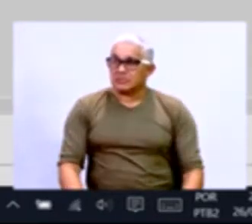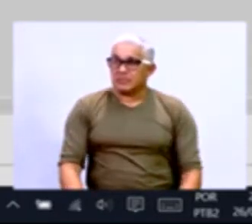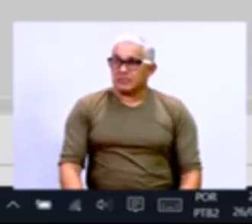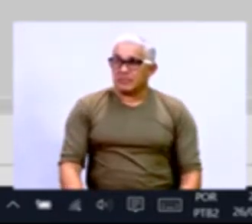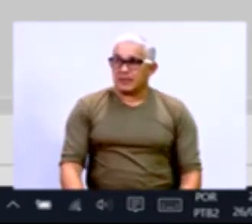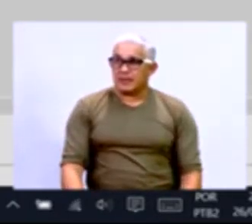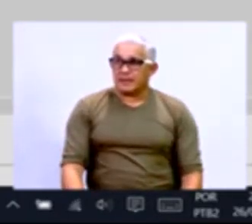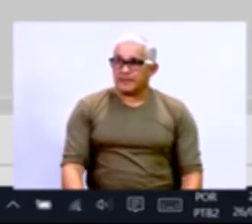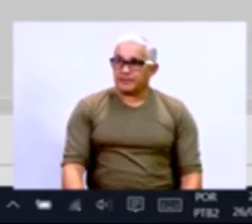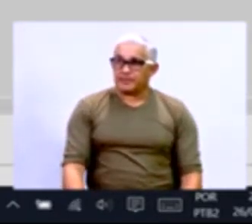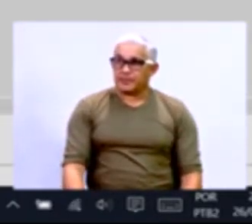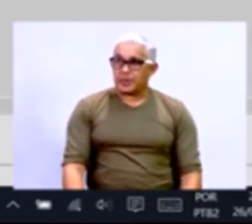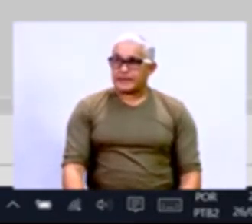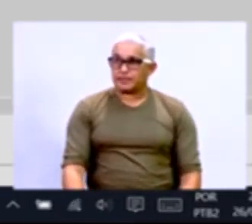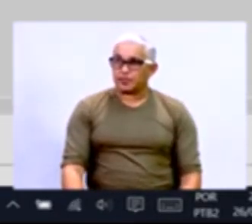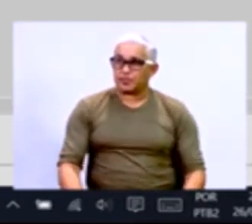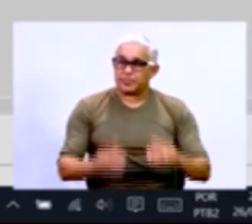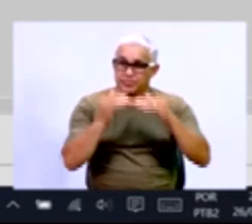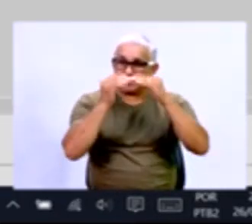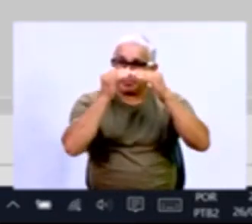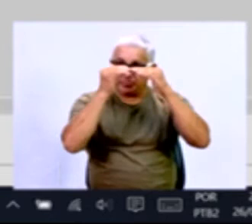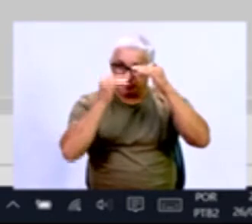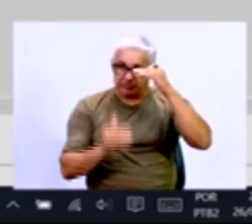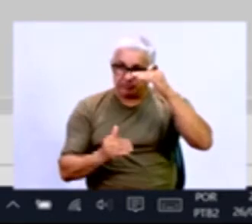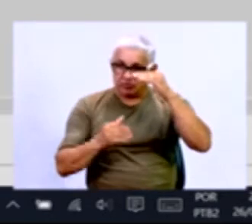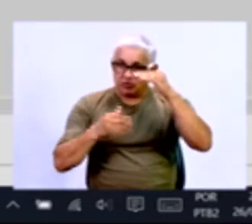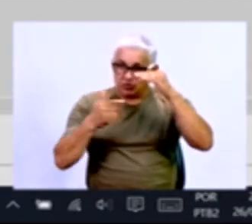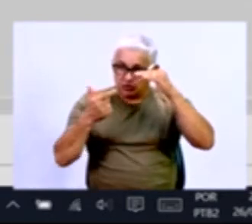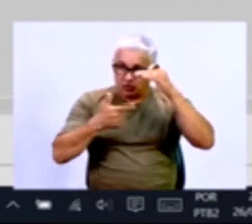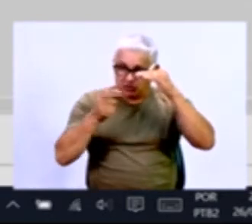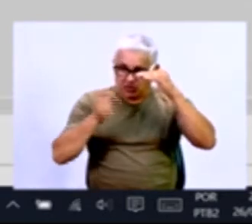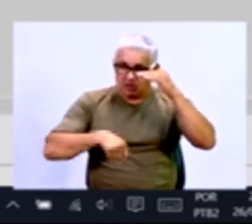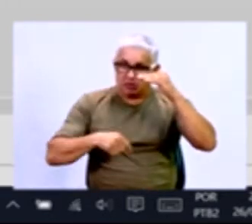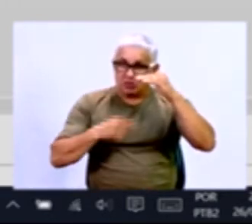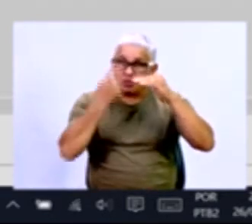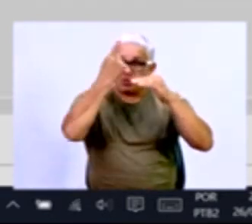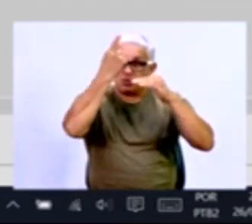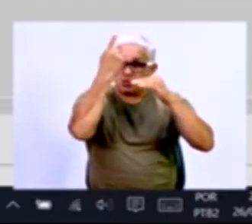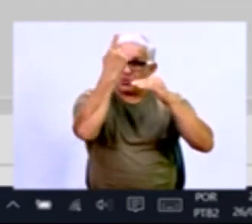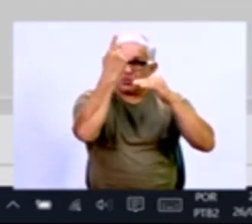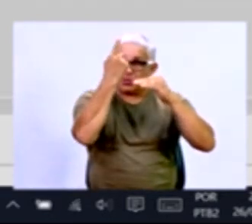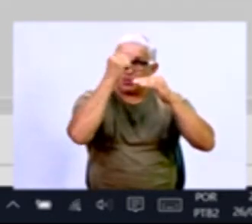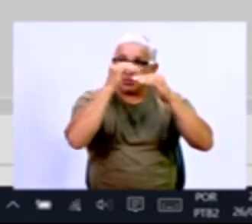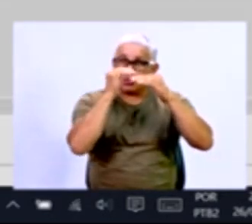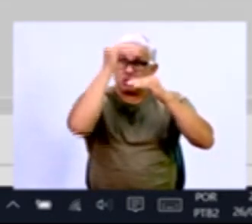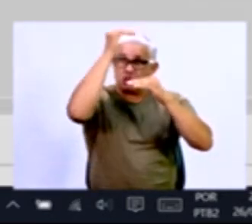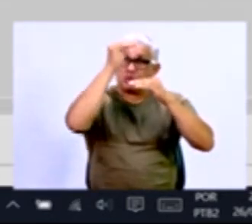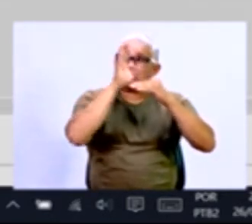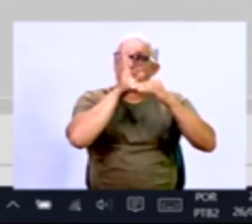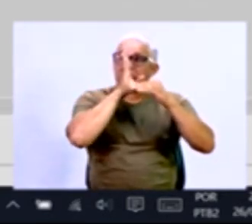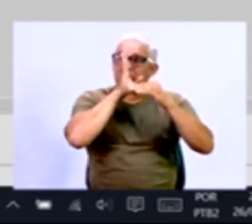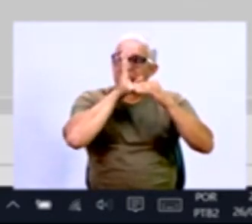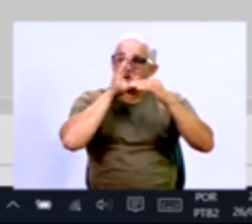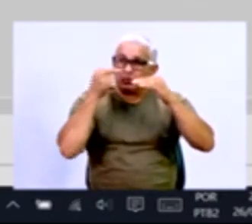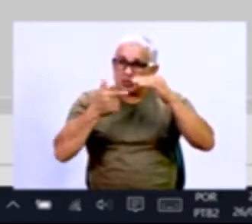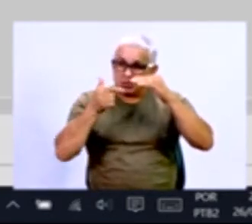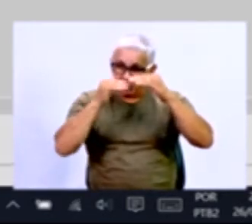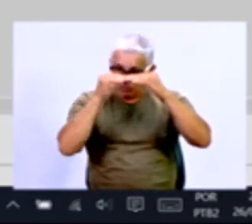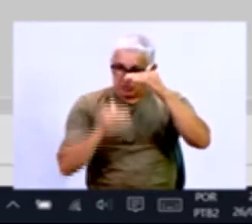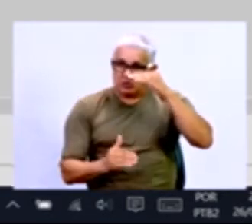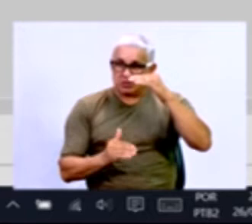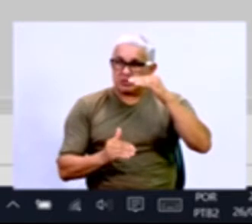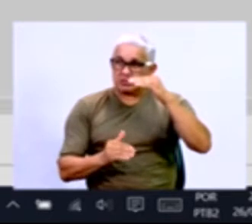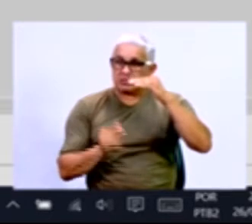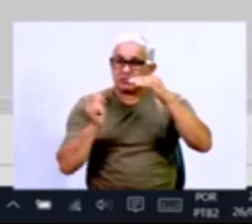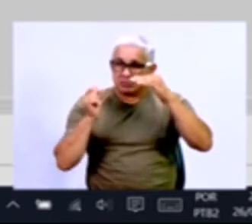estar silenciado para que a faixa 2 possa aparecer. É um recurso que vocês podem utilizar aí de acordo